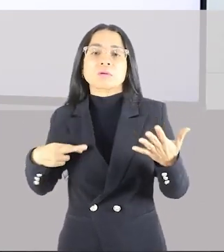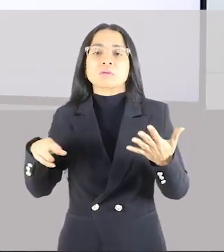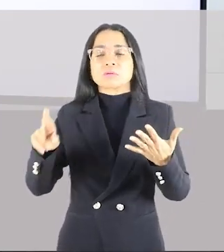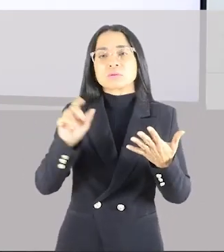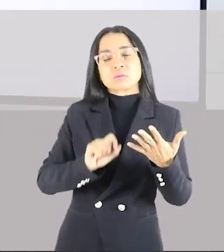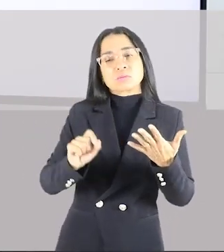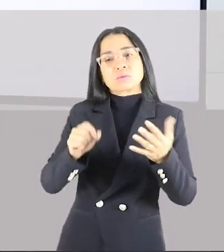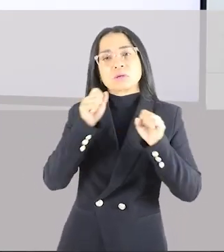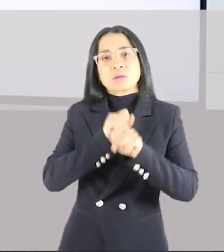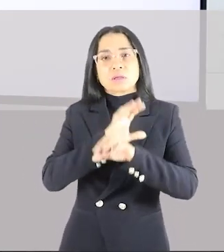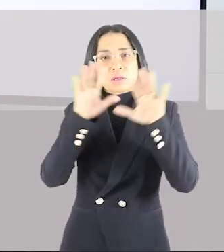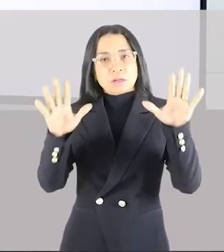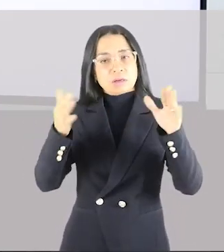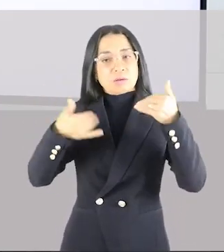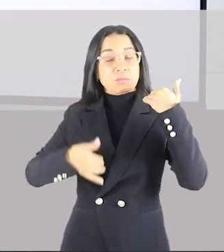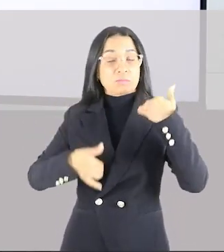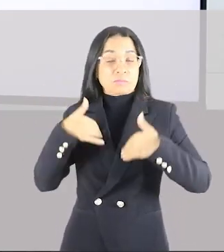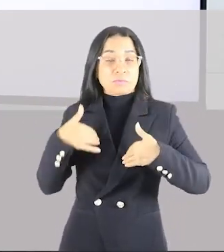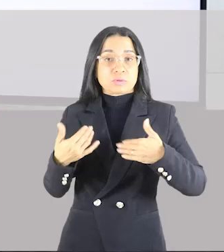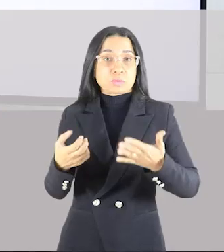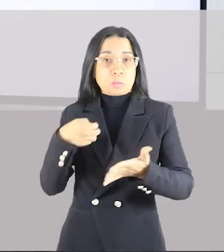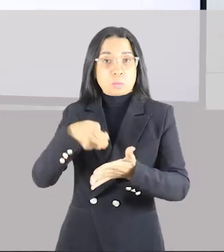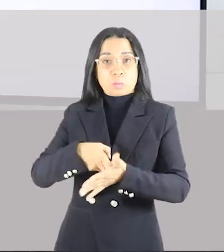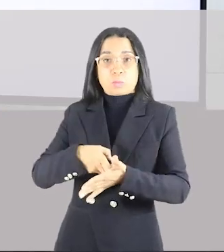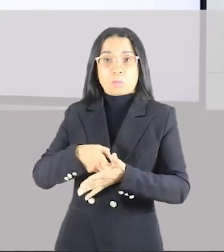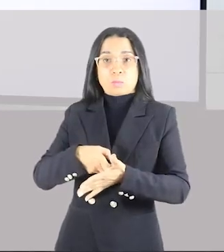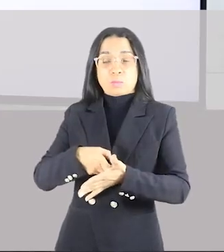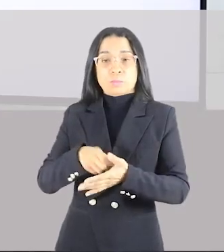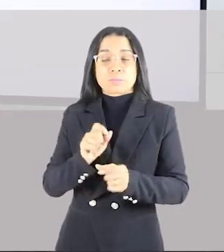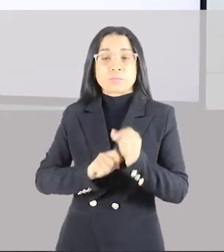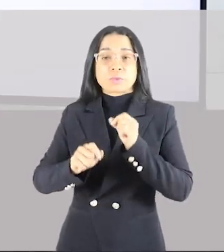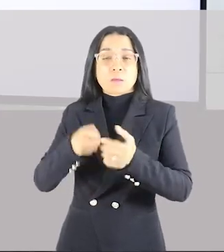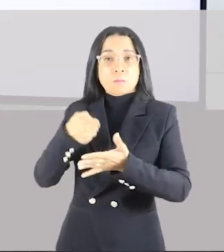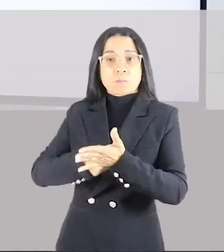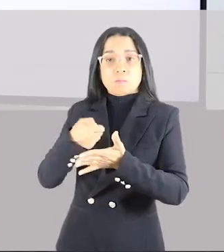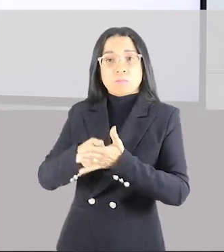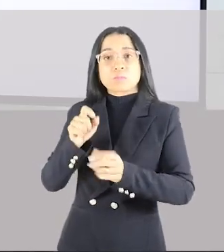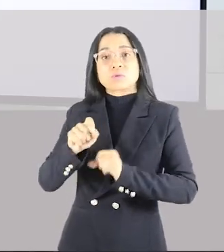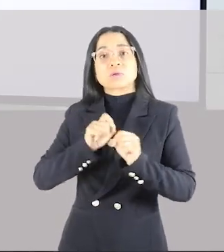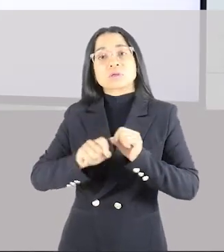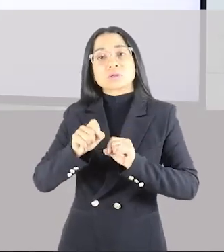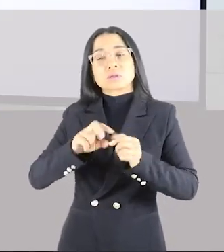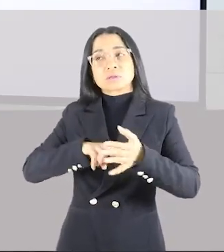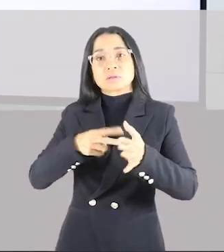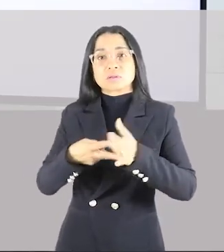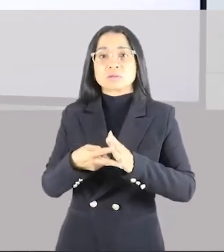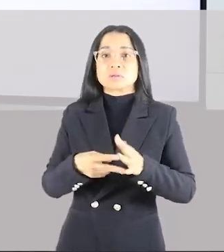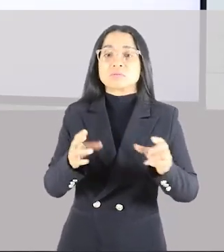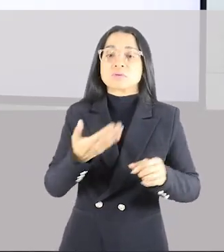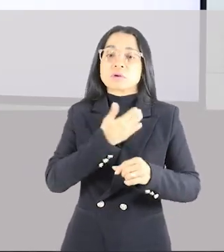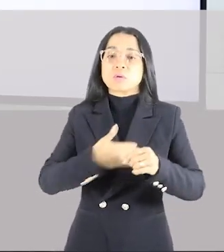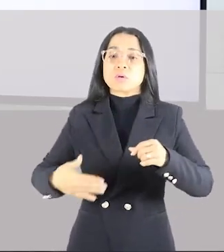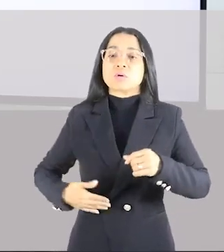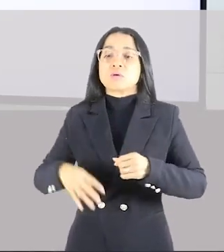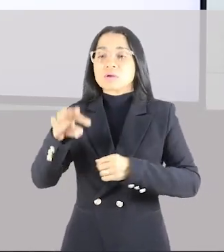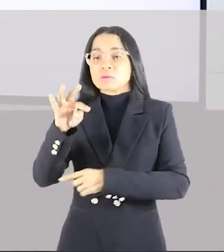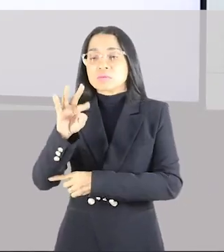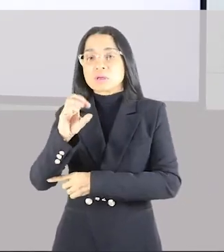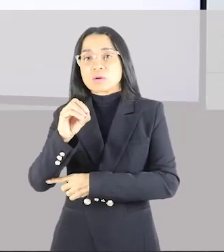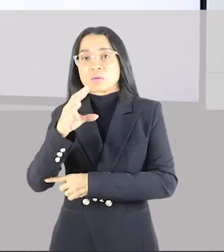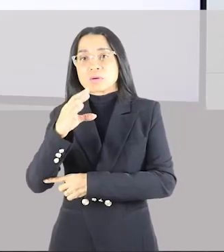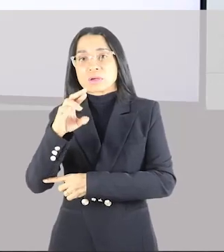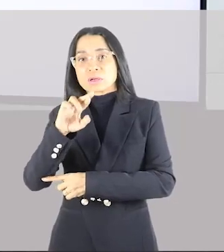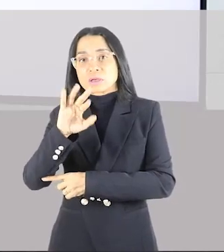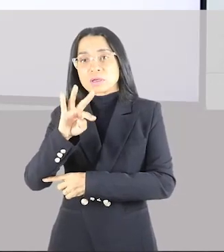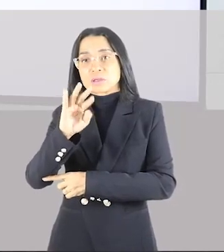e também, claro, físico. Então, por isso é importante entender o que seria esse Estado teocrático, que é o poder